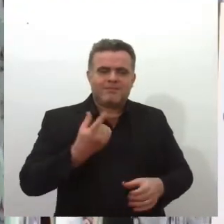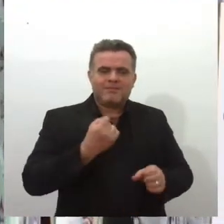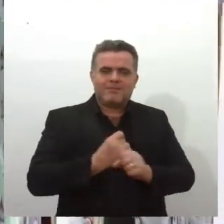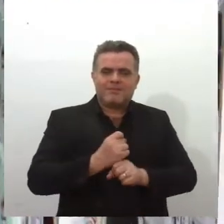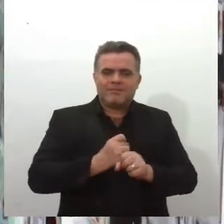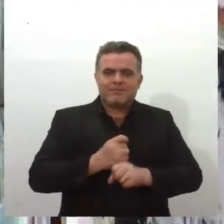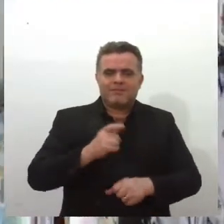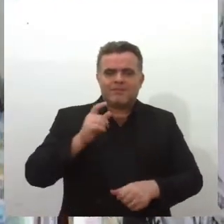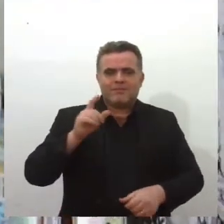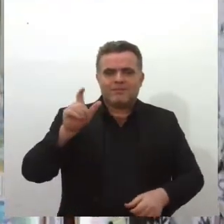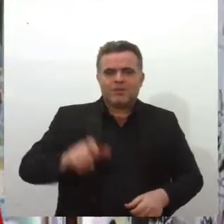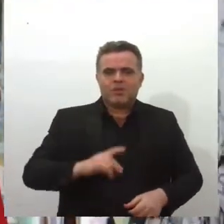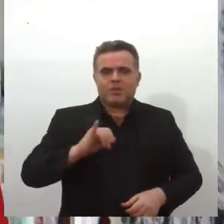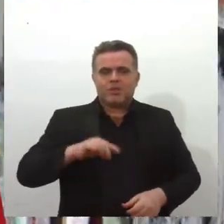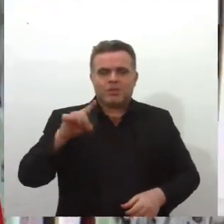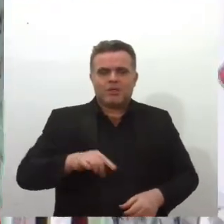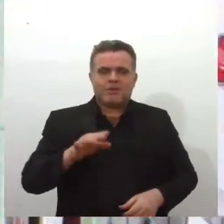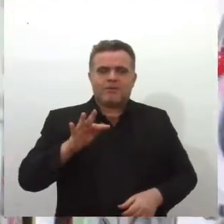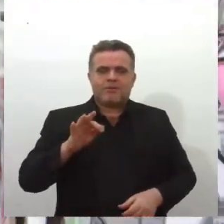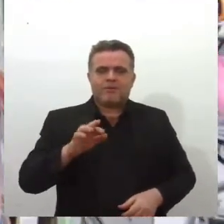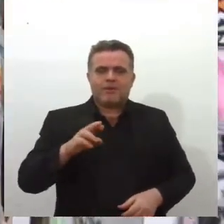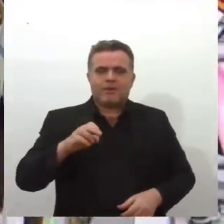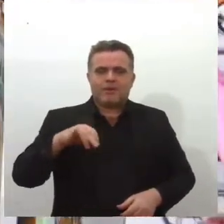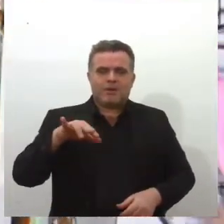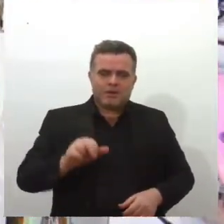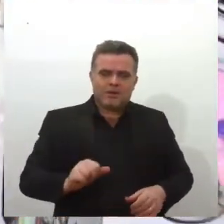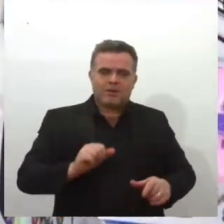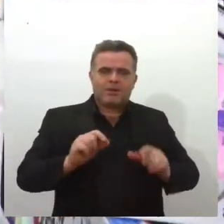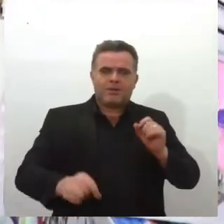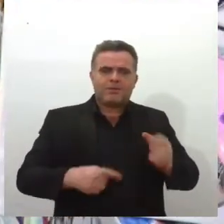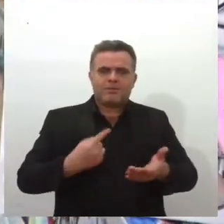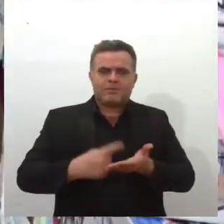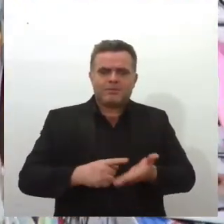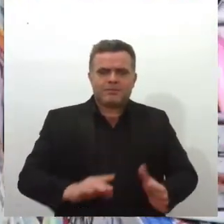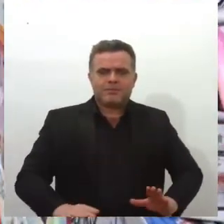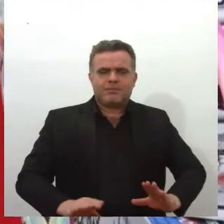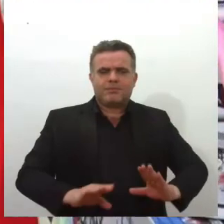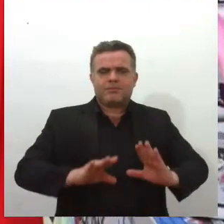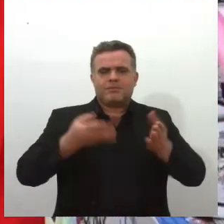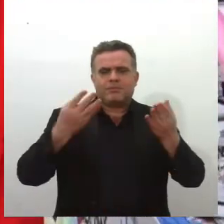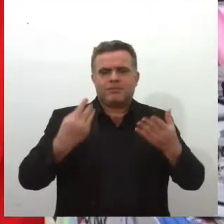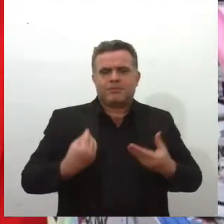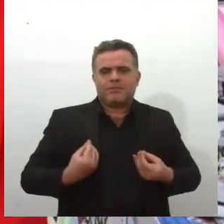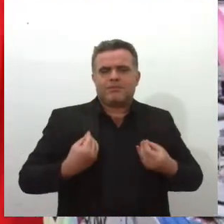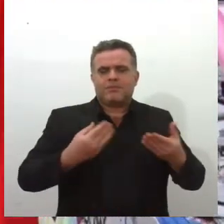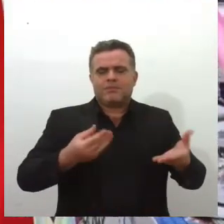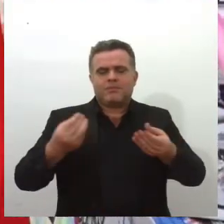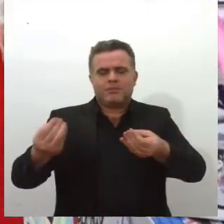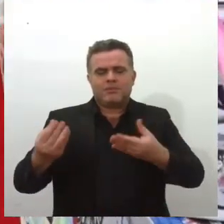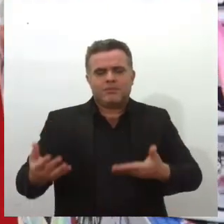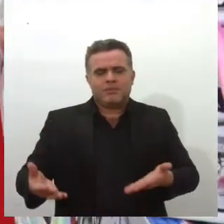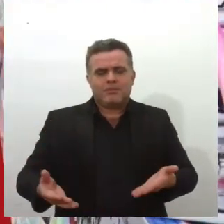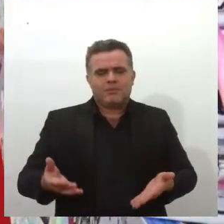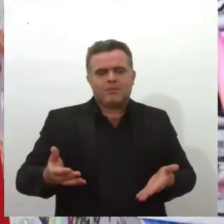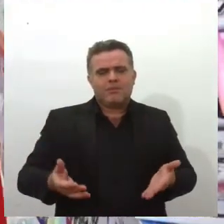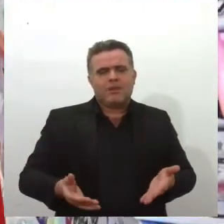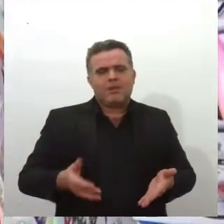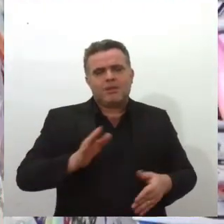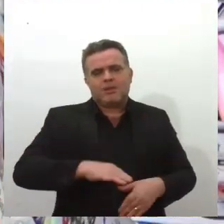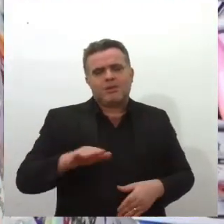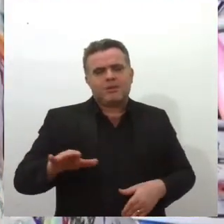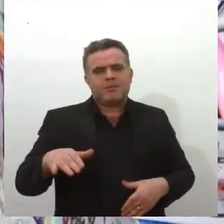José Ferreira mantém a tradição de realizar uma festa para presentear crianças carentes da sua comunidade